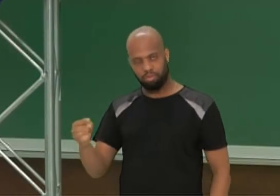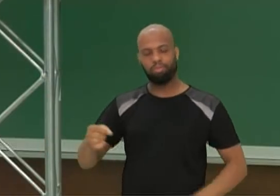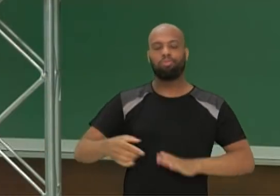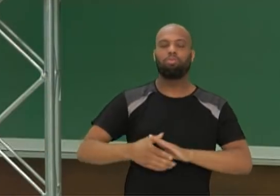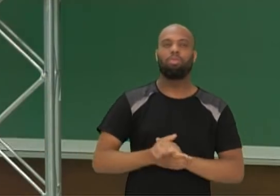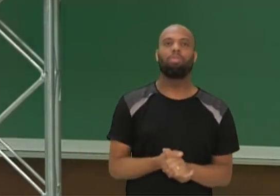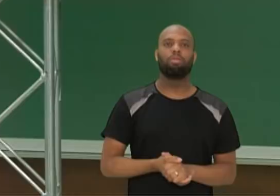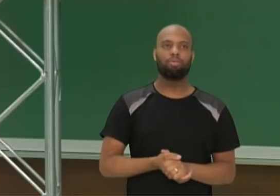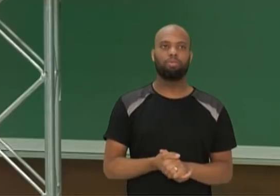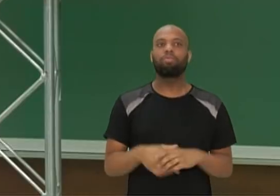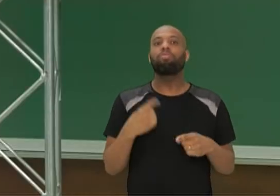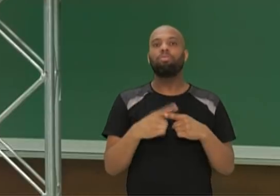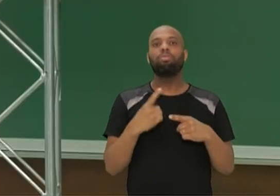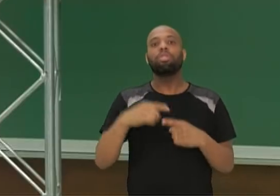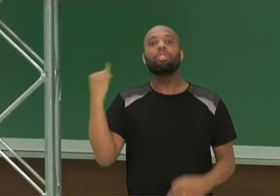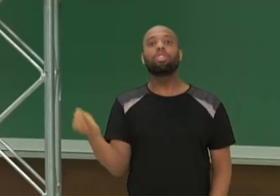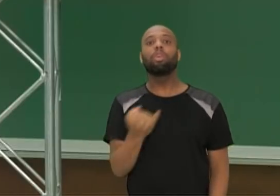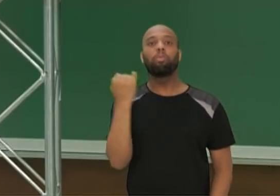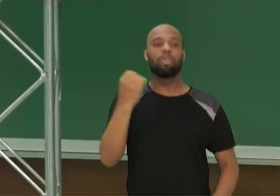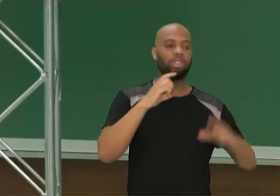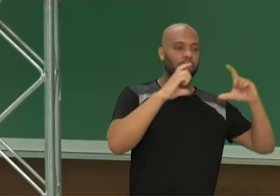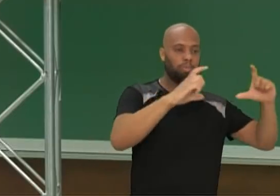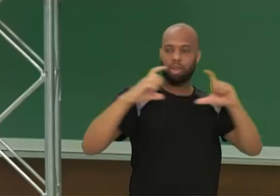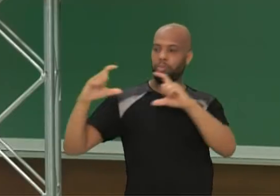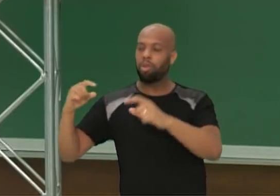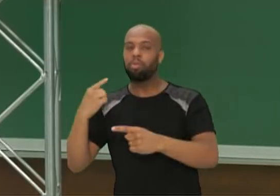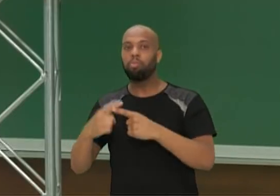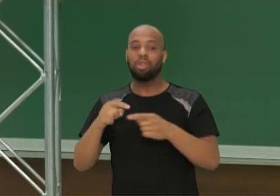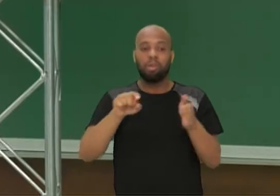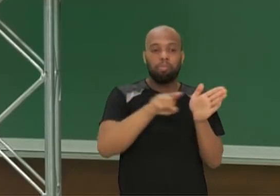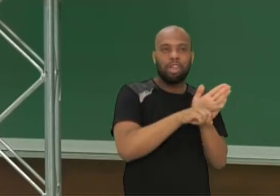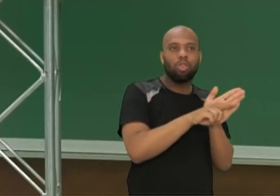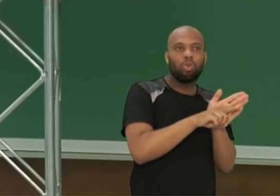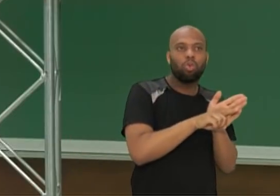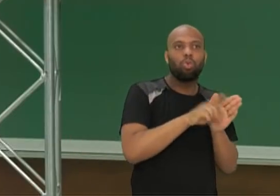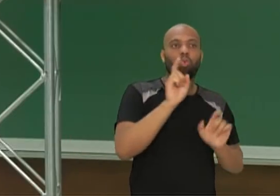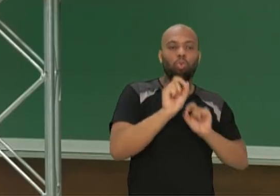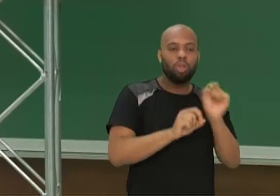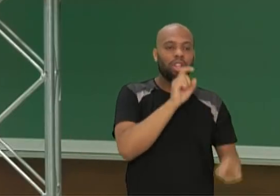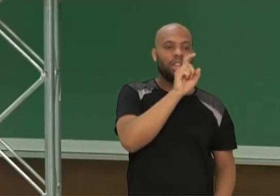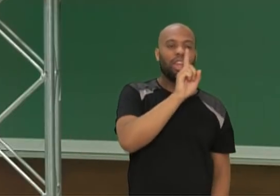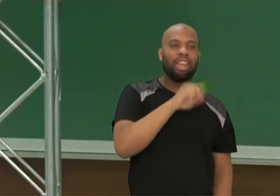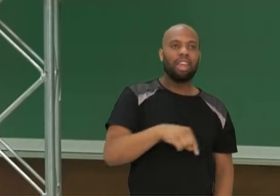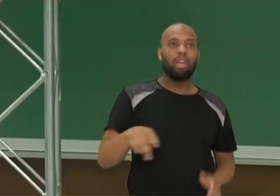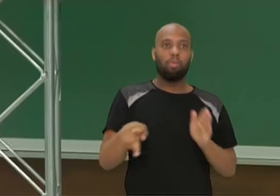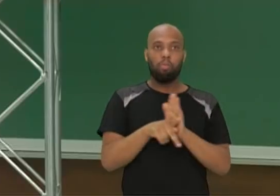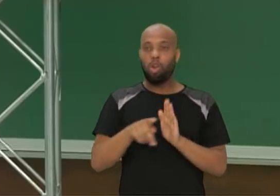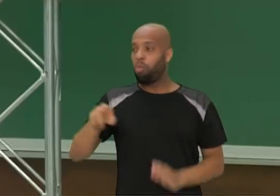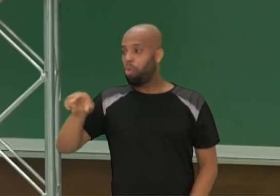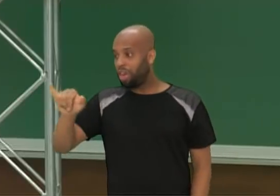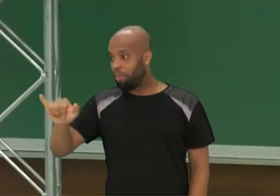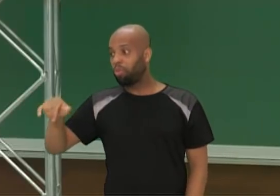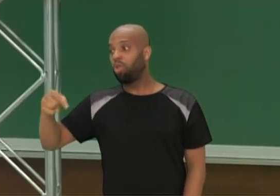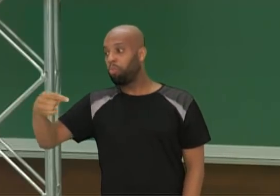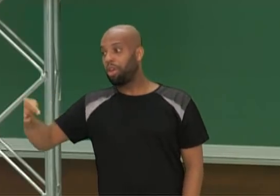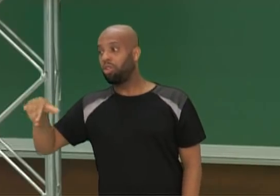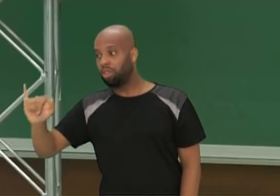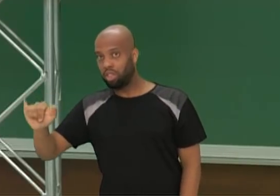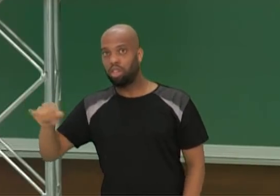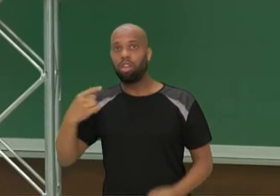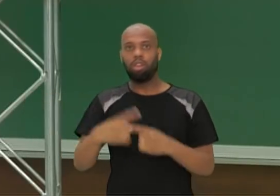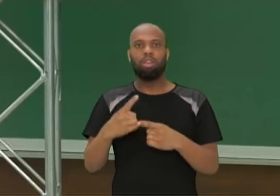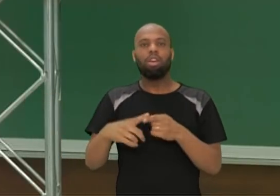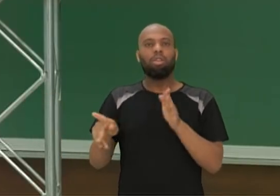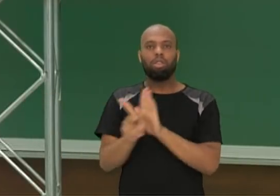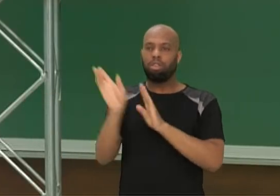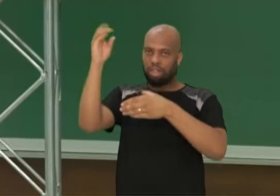vértice, fecha parênteses. Por que é importante colocar o parênteses? Você está subtraindo o y do vértice dy. Esse y é genérico